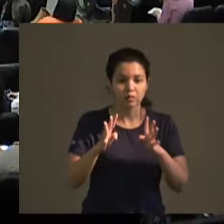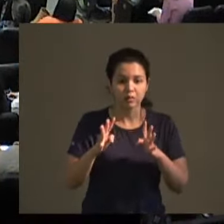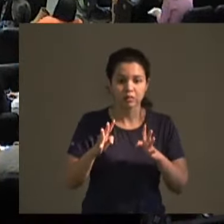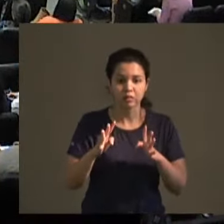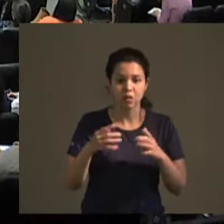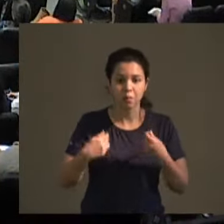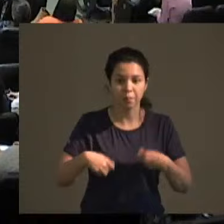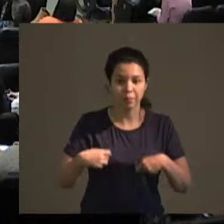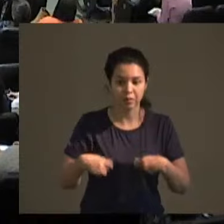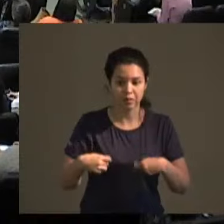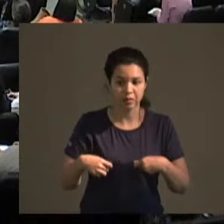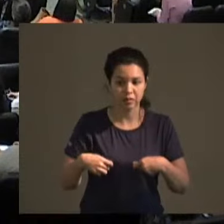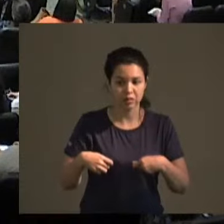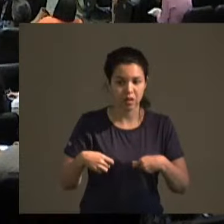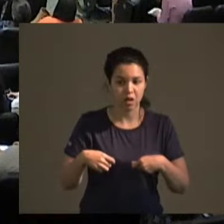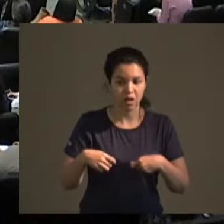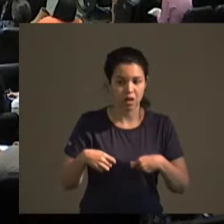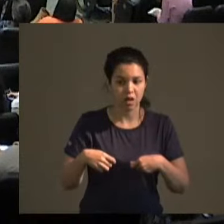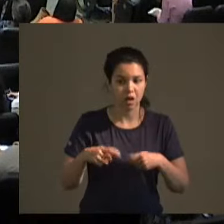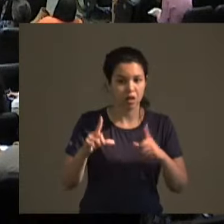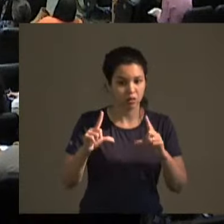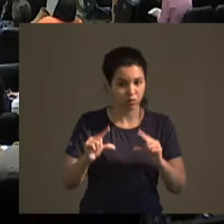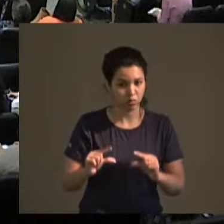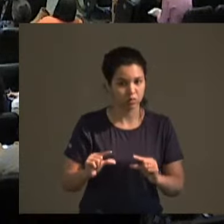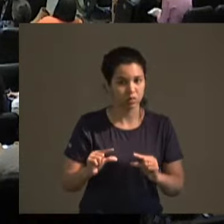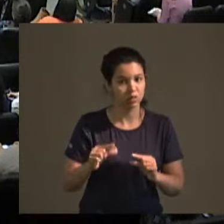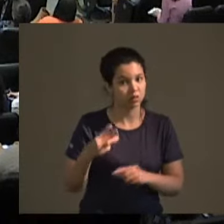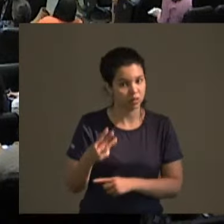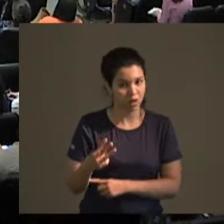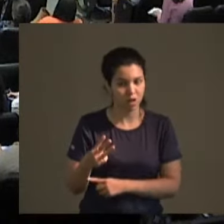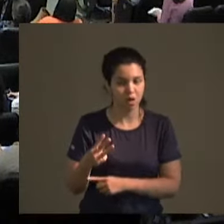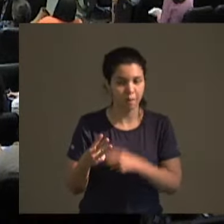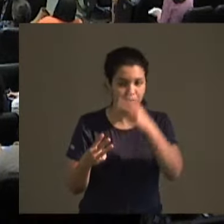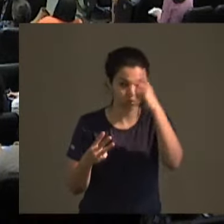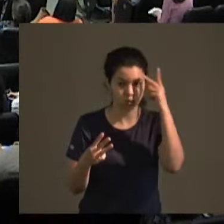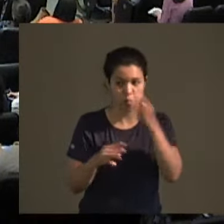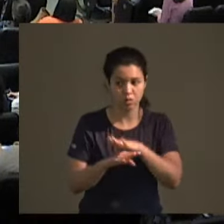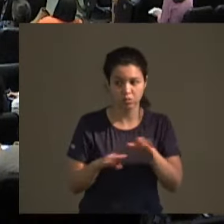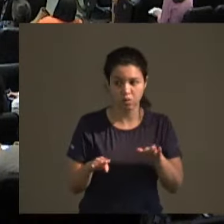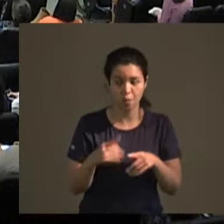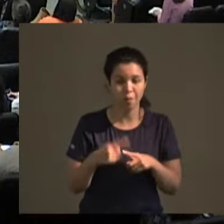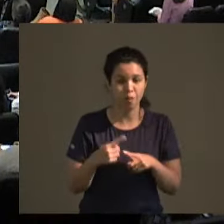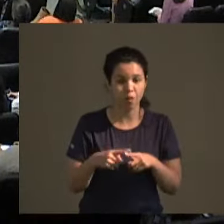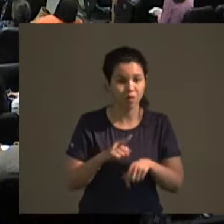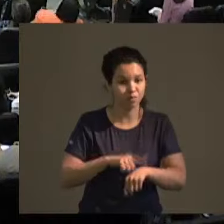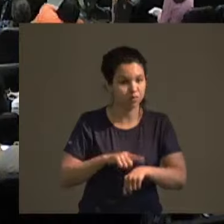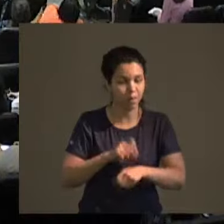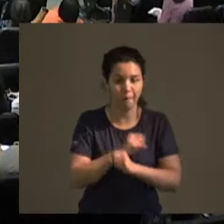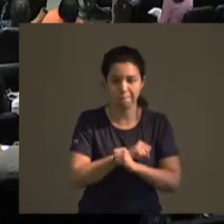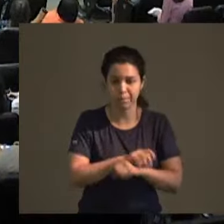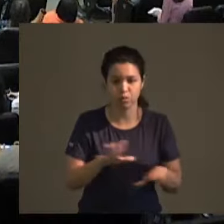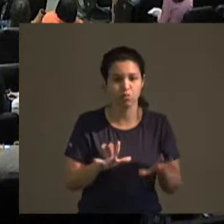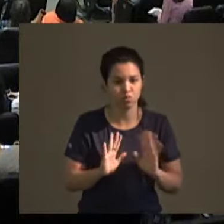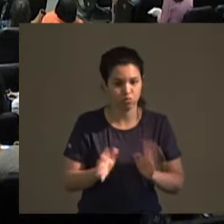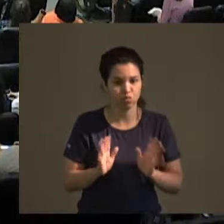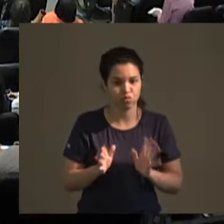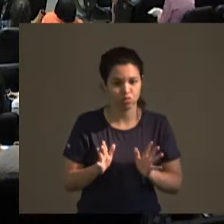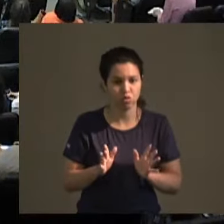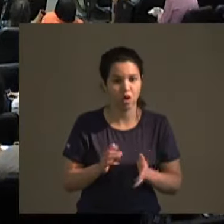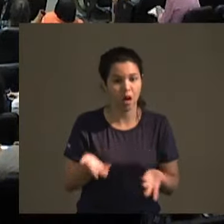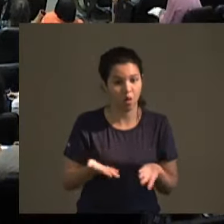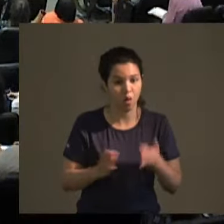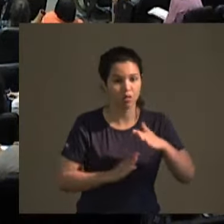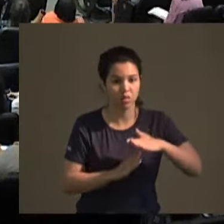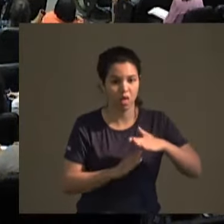colocar, reduzir para 3 pessoas, né? Porque o nosso tempo já está estourando, a gente vai ter um intervalinho